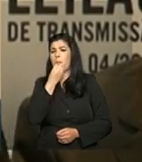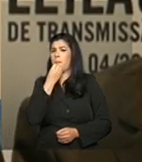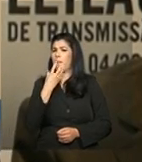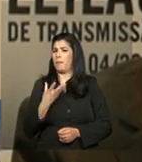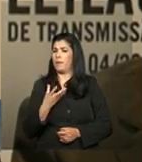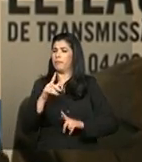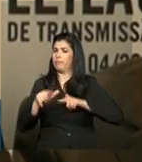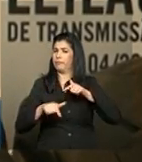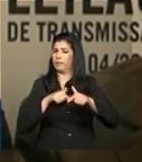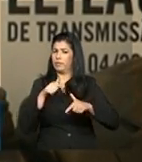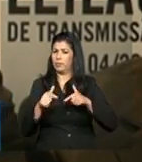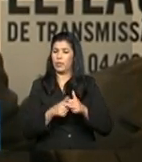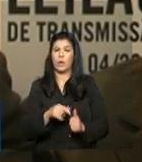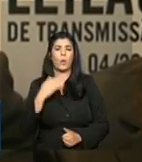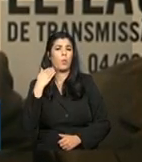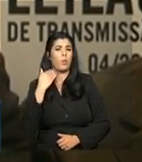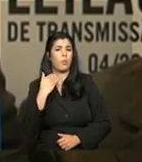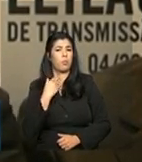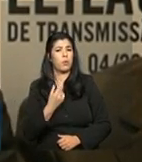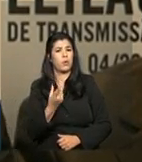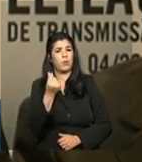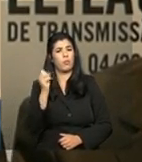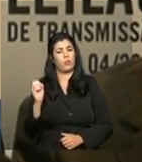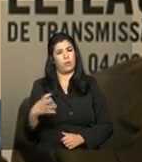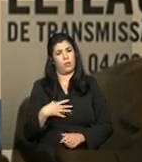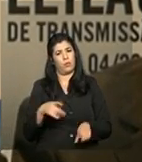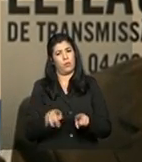razoável trabalhar com um banco de preço novo e com um